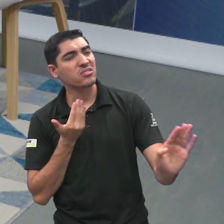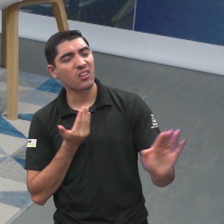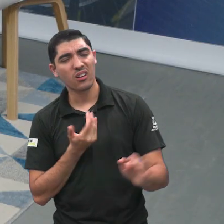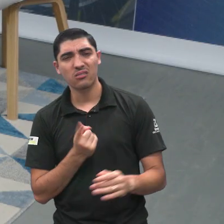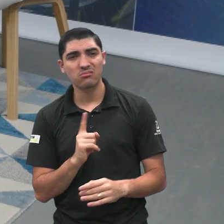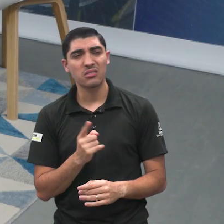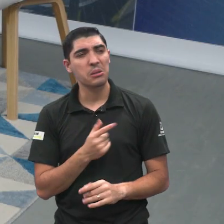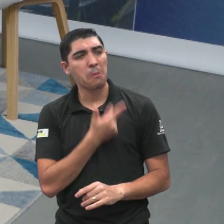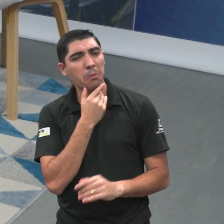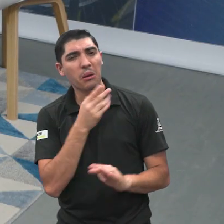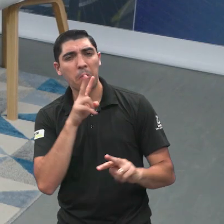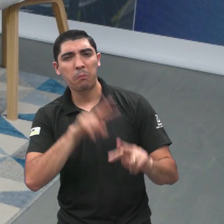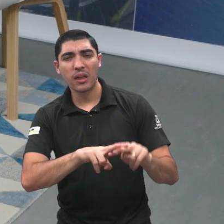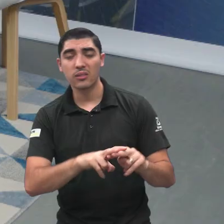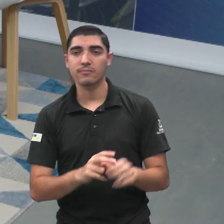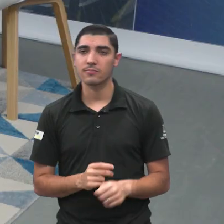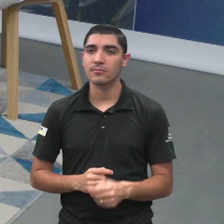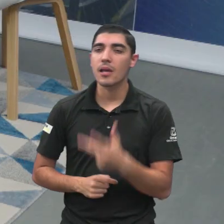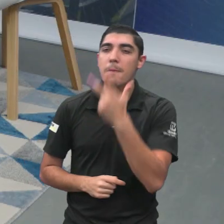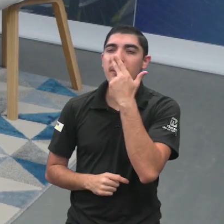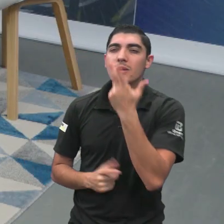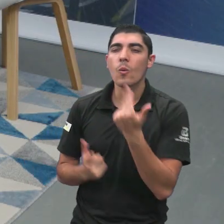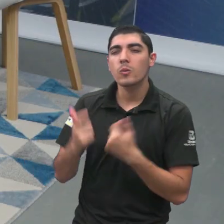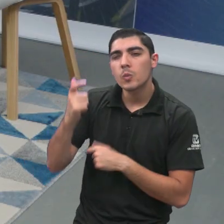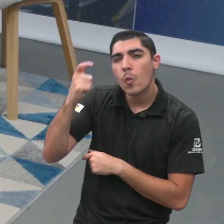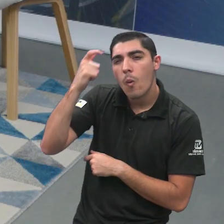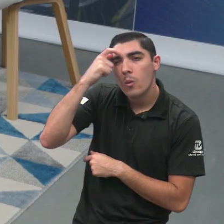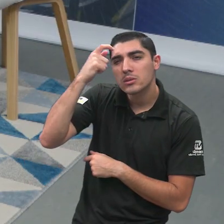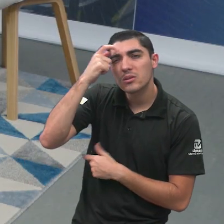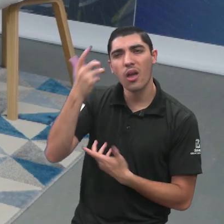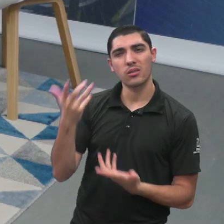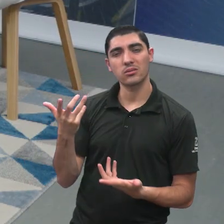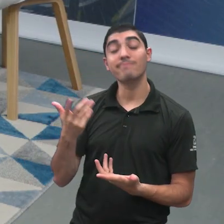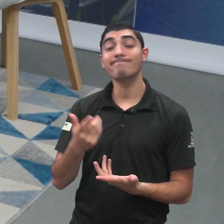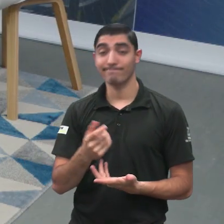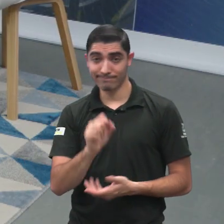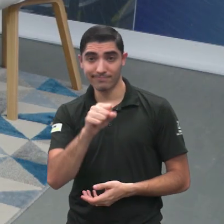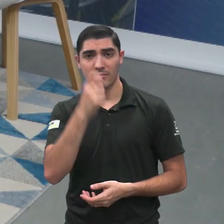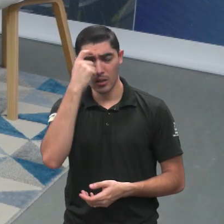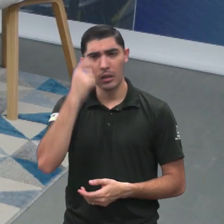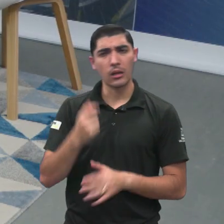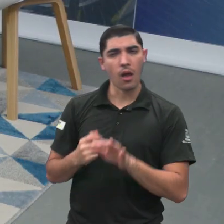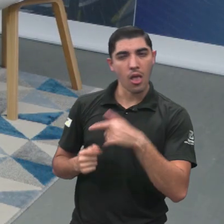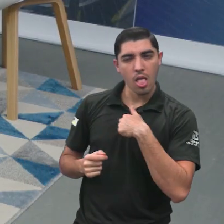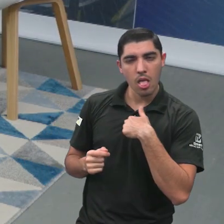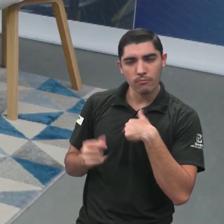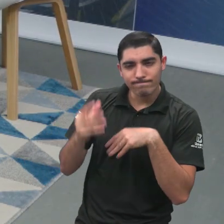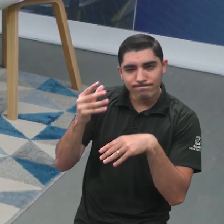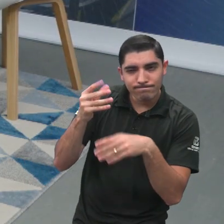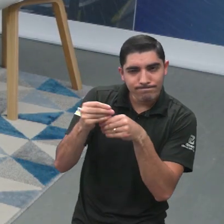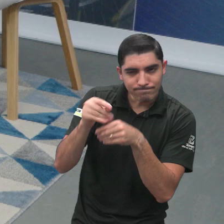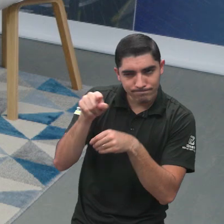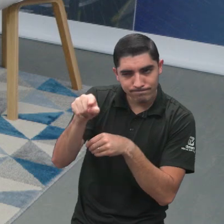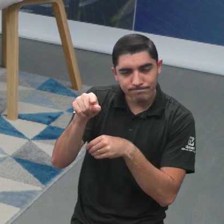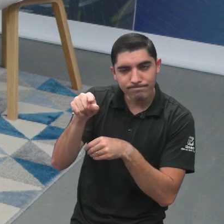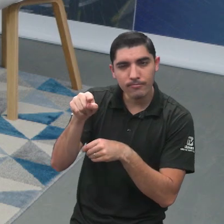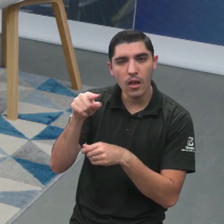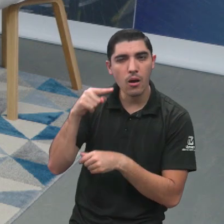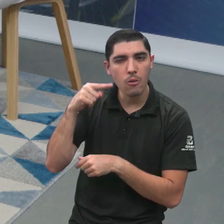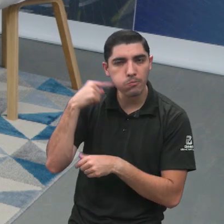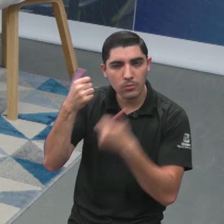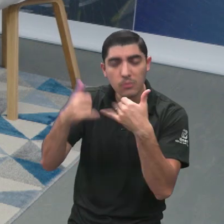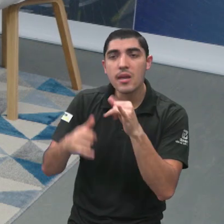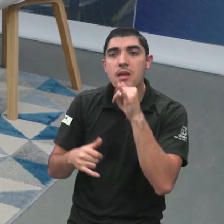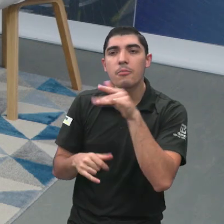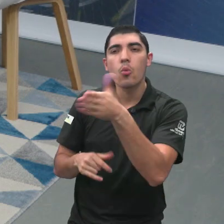mas ao não ver. É questão de consciência, né, consciência. gente? Isso que a doutora falou rapidamente, o Fernando, é um pai que não consegue